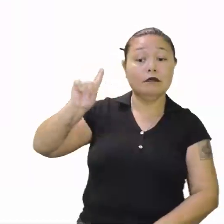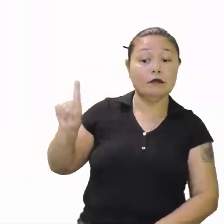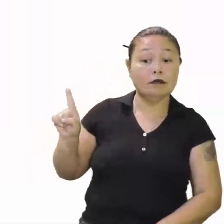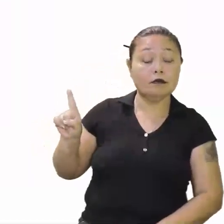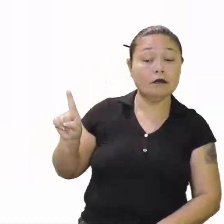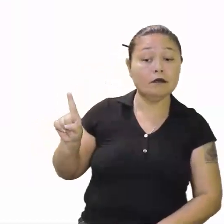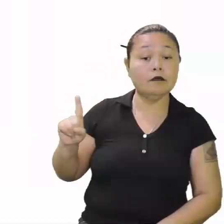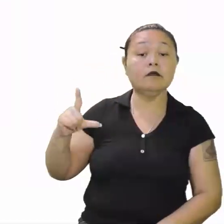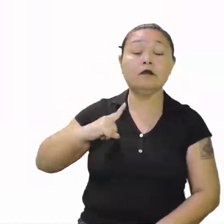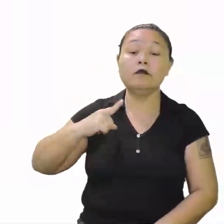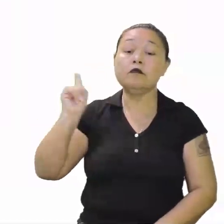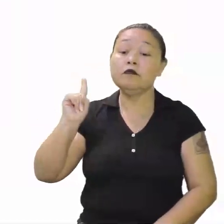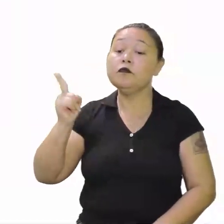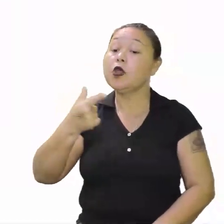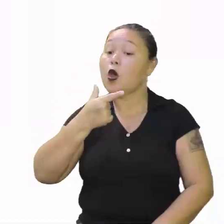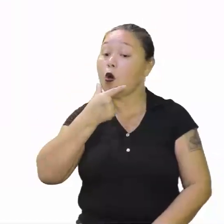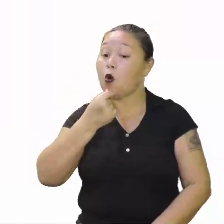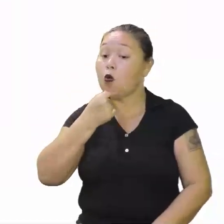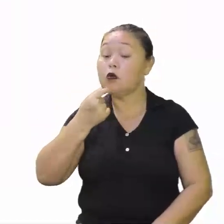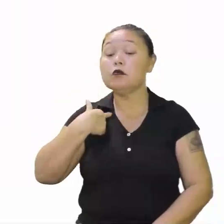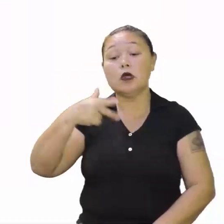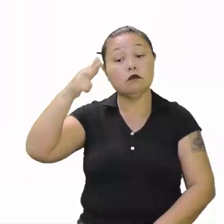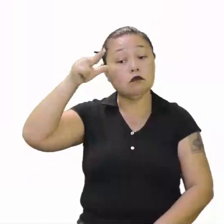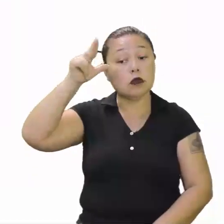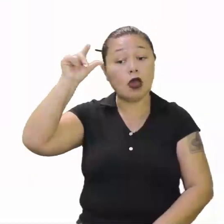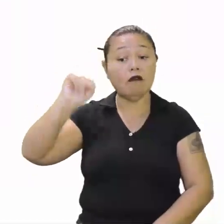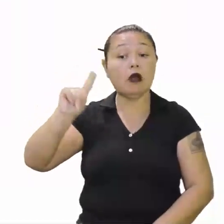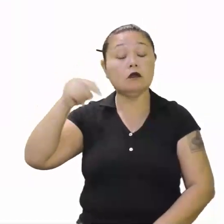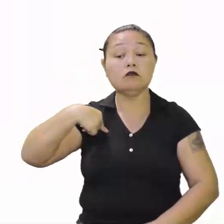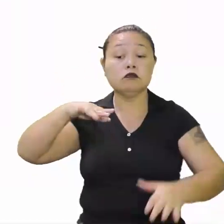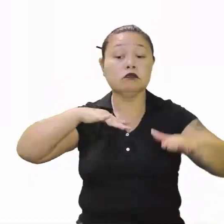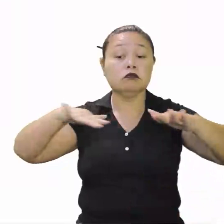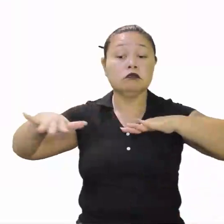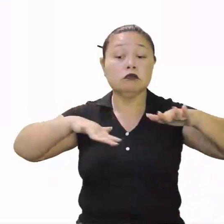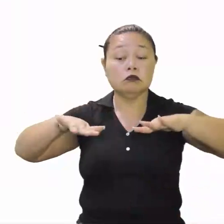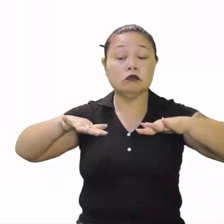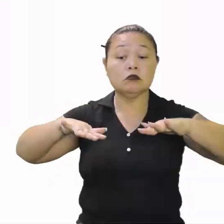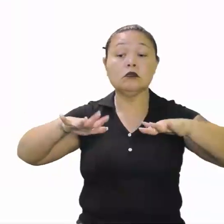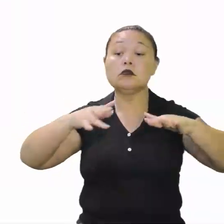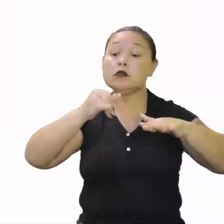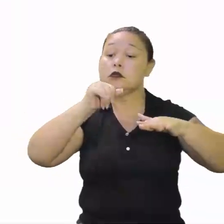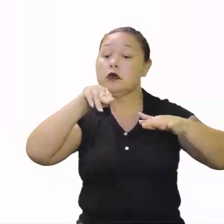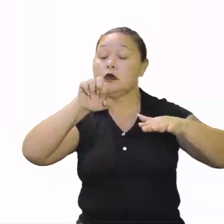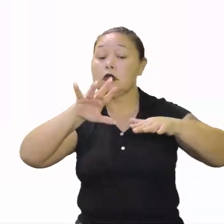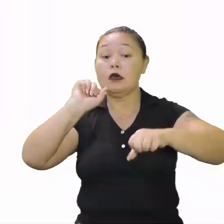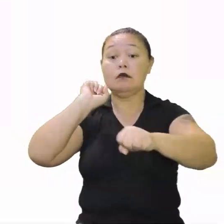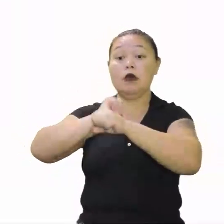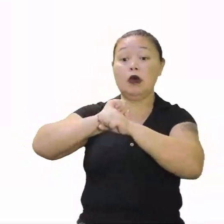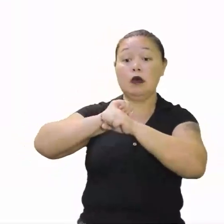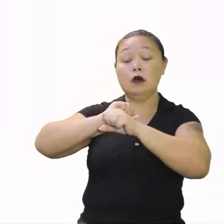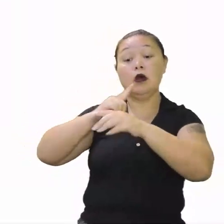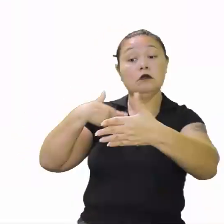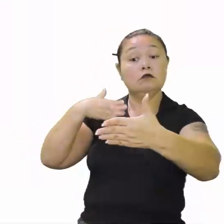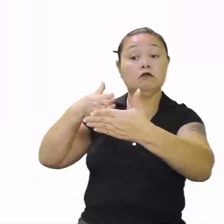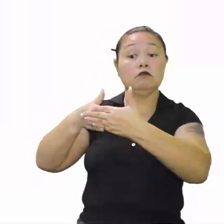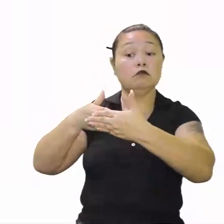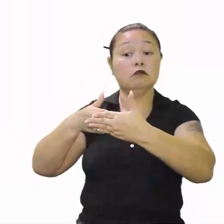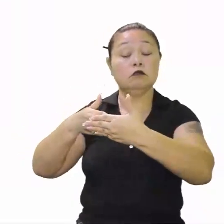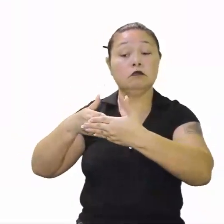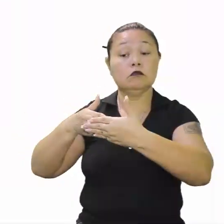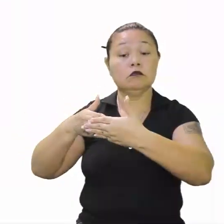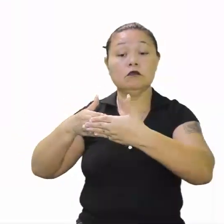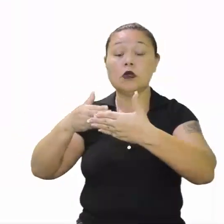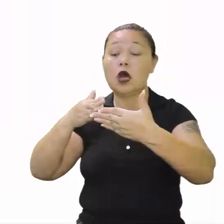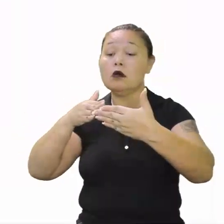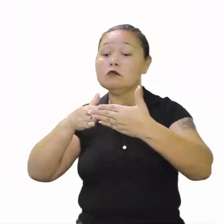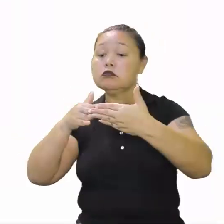Nós temos aqui um ser humano e um cavalo em movimento. Eles estão numa inércia. Para ele parar, tem que ter obstáculo, atrito